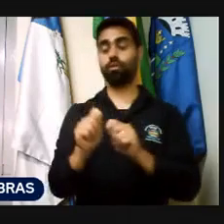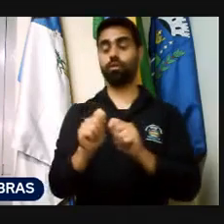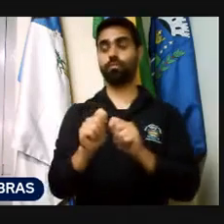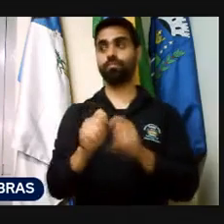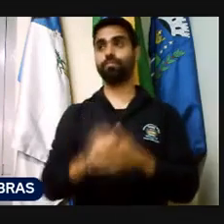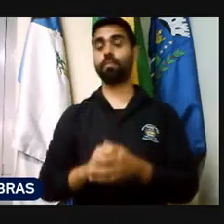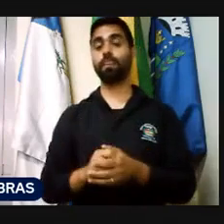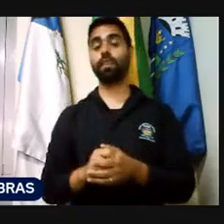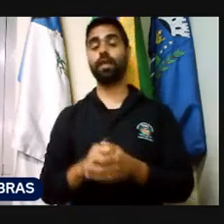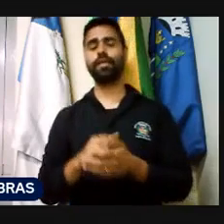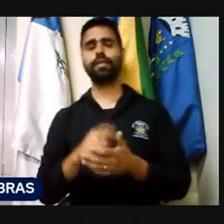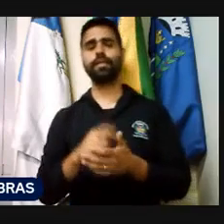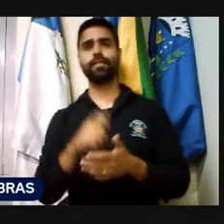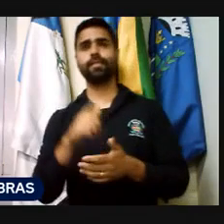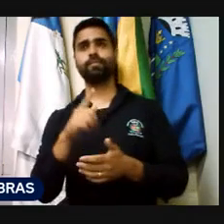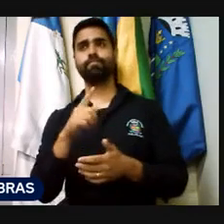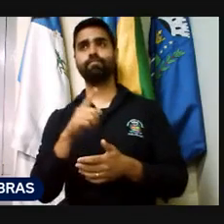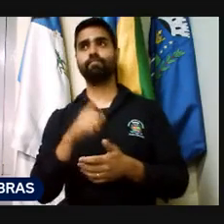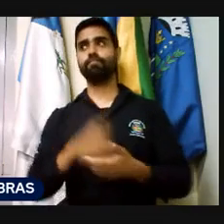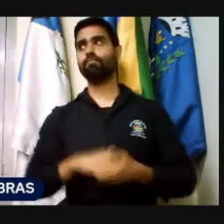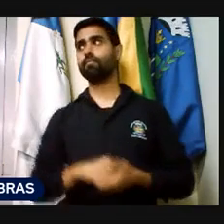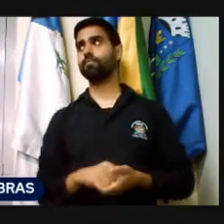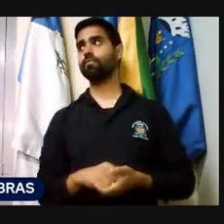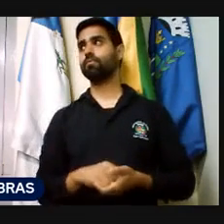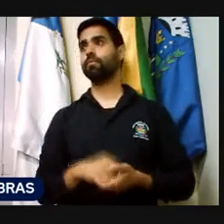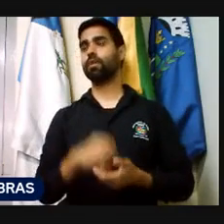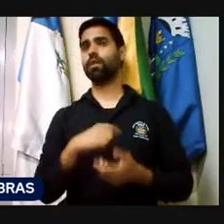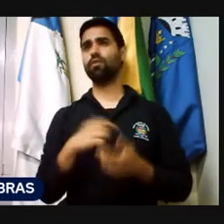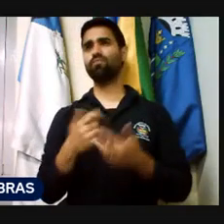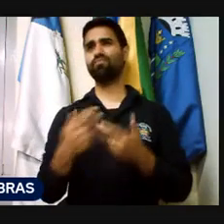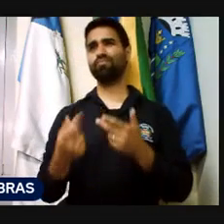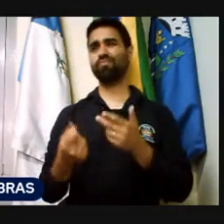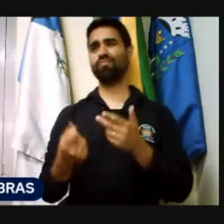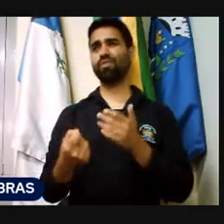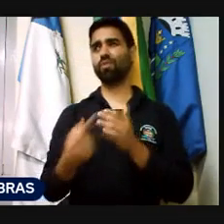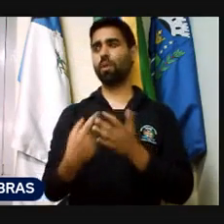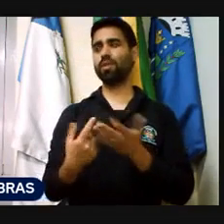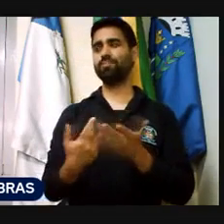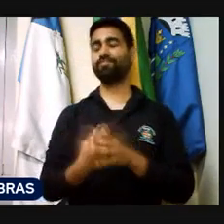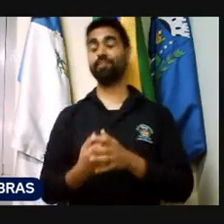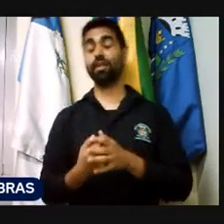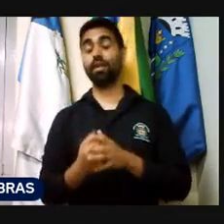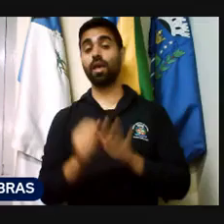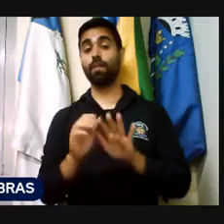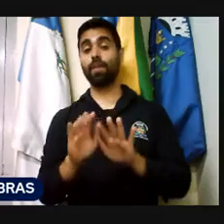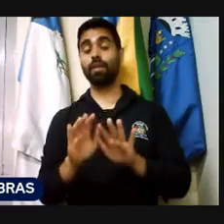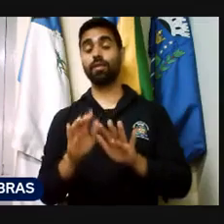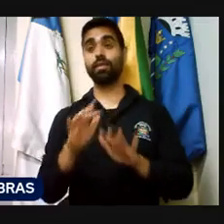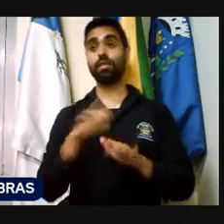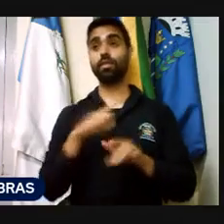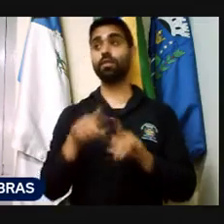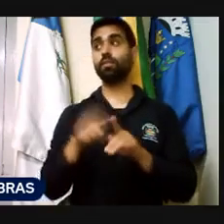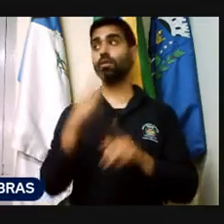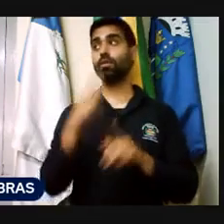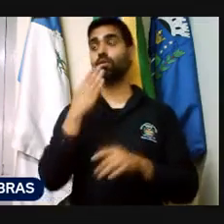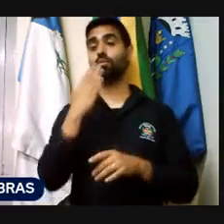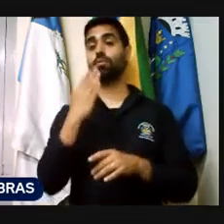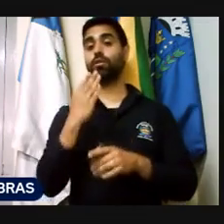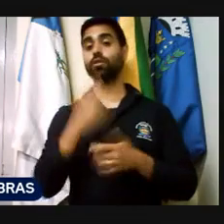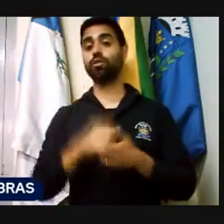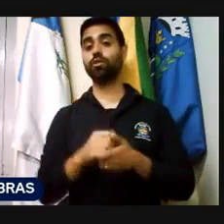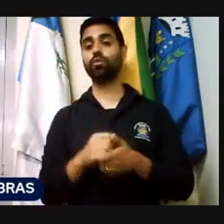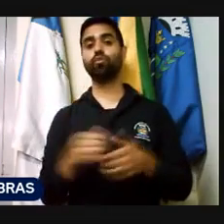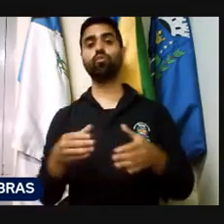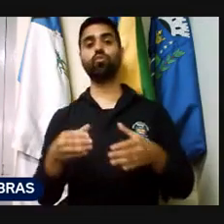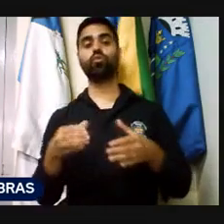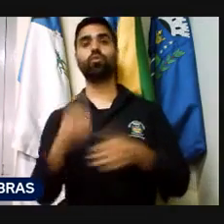estão sofrendo auditoria. E como existia um pedido da